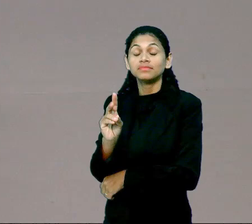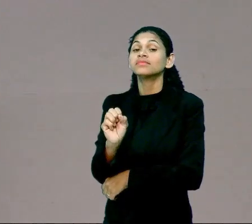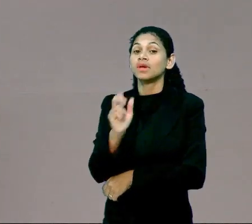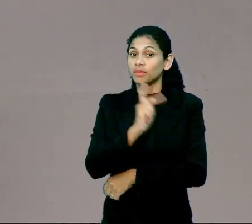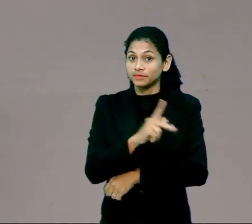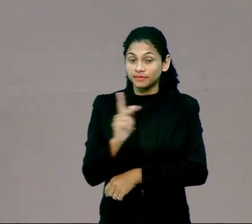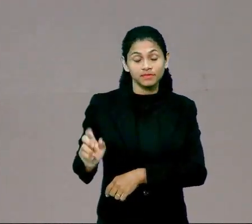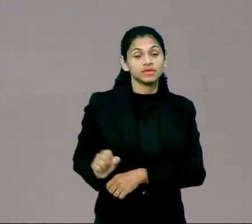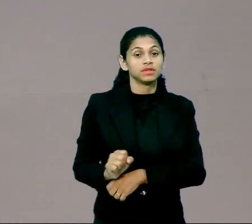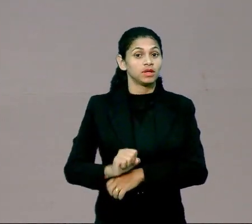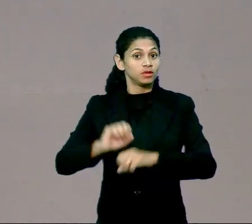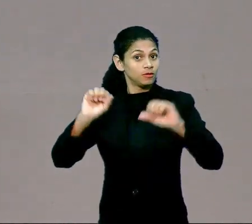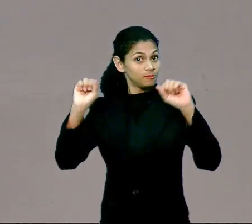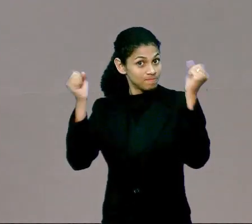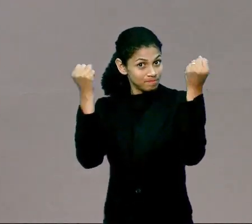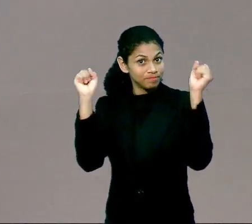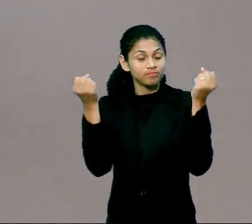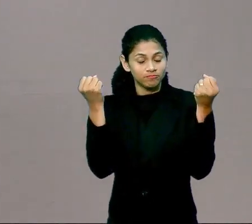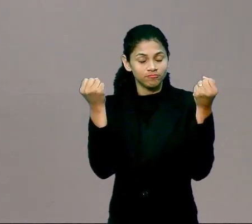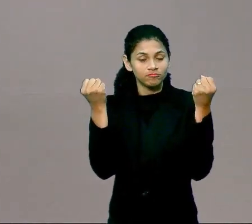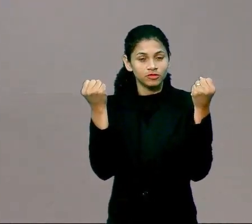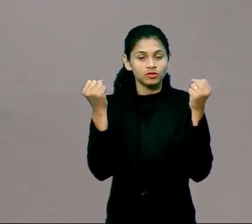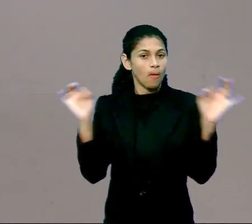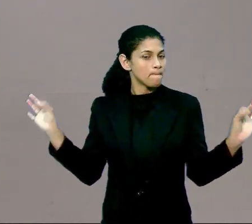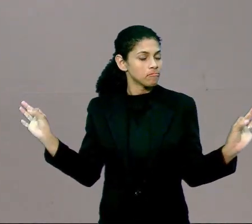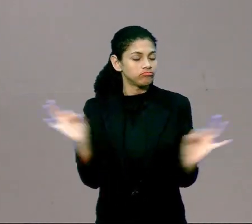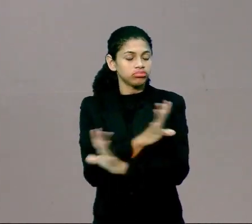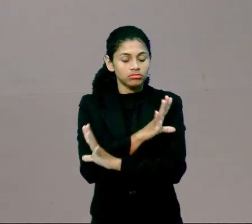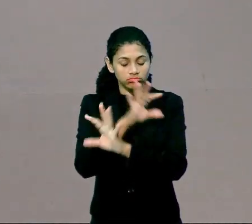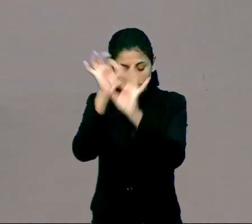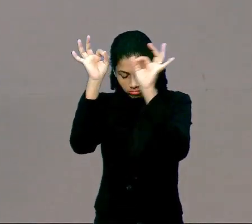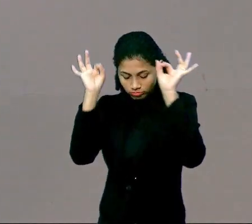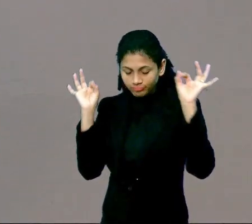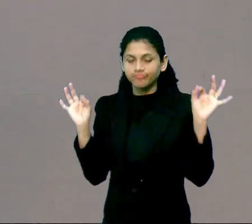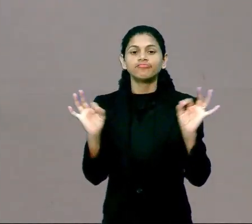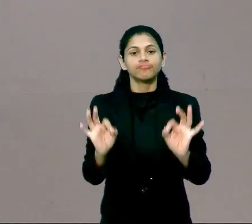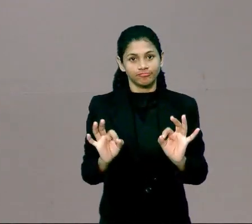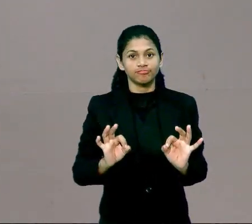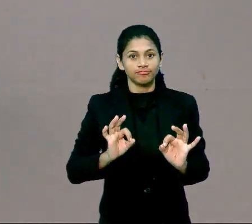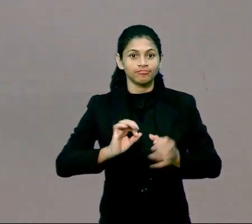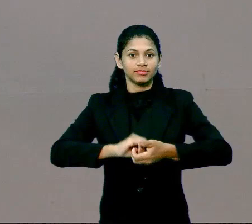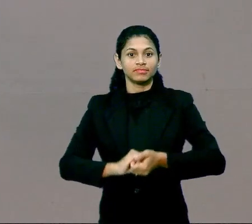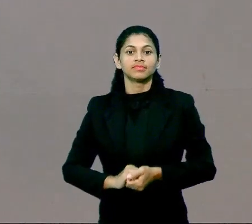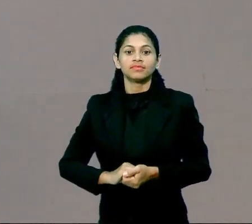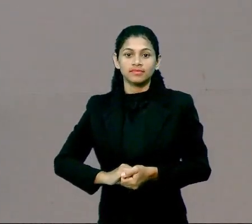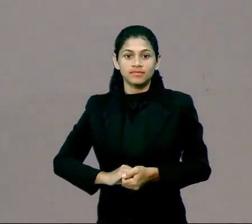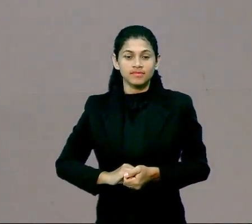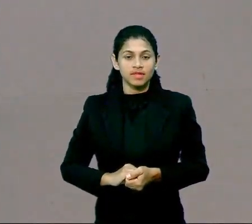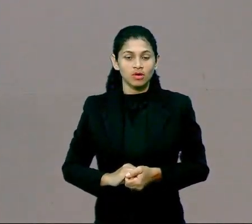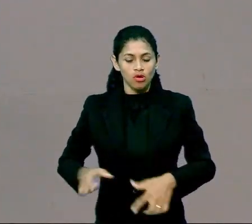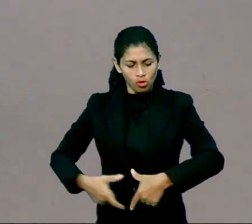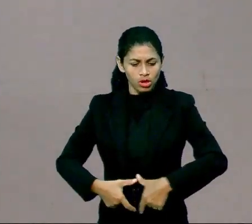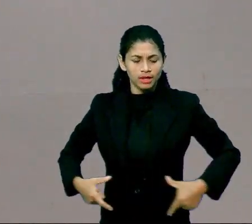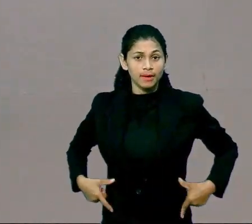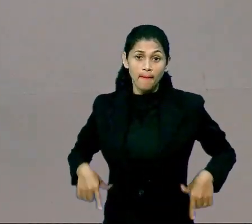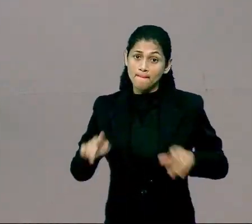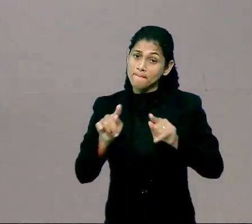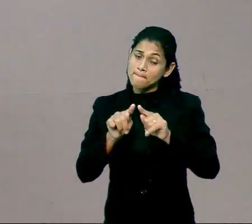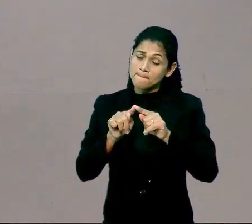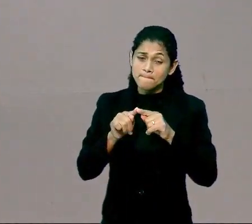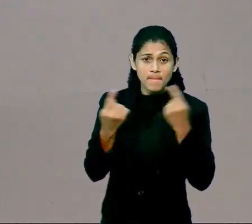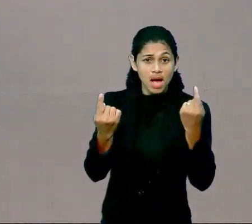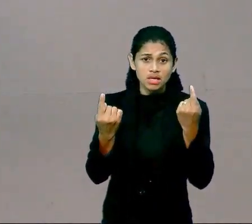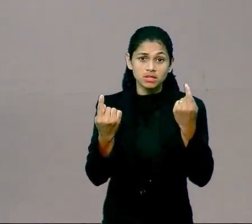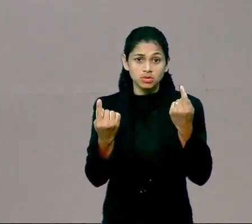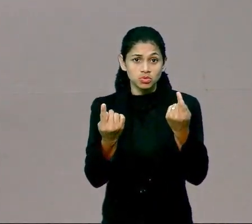sim, estou preparado para o combate. Eu sei que a faixa é na cintura, mas se eu colocar na cintura ela não vai aparecer. Então, a gente vai começar aqui, ó, já todo